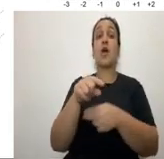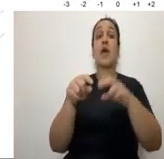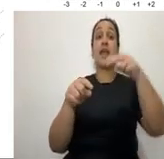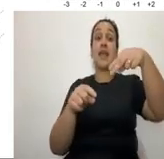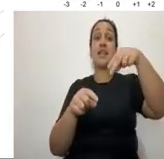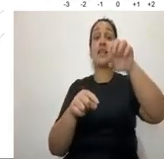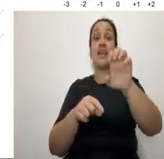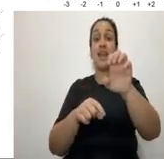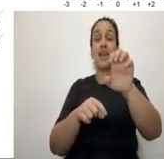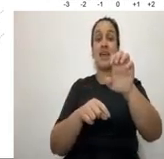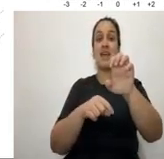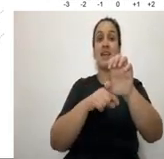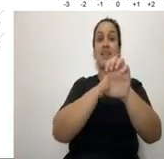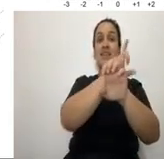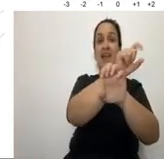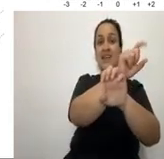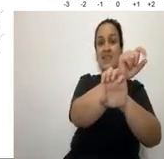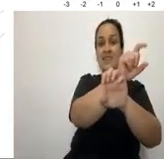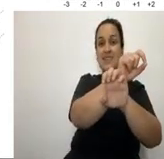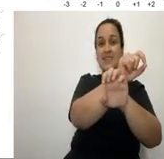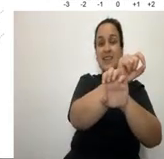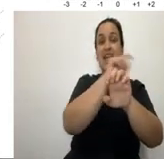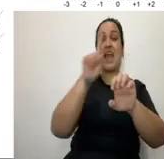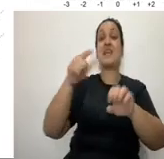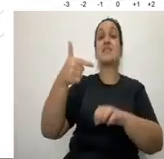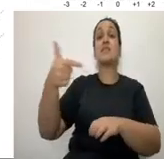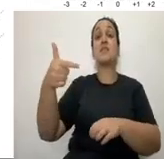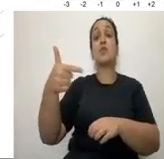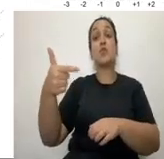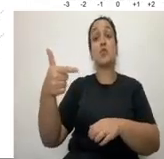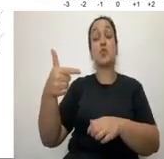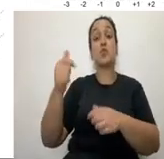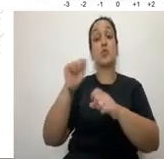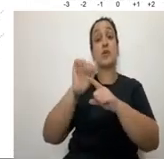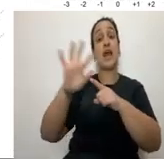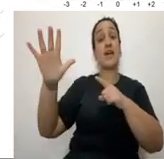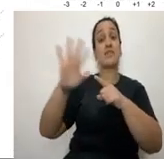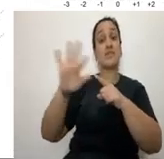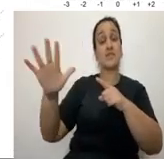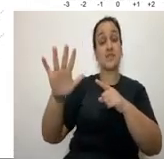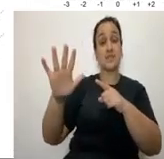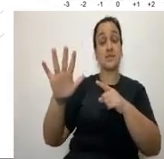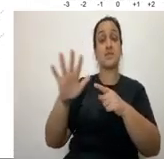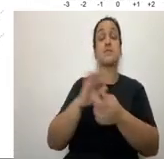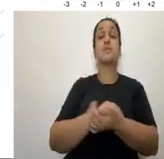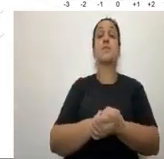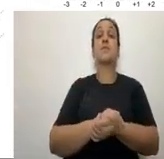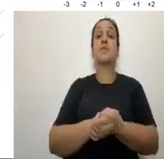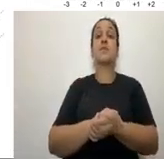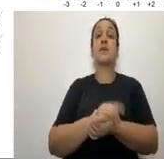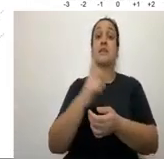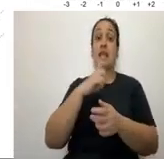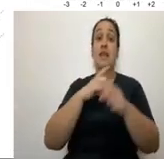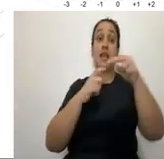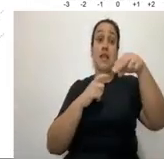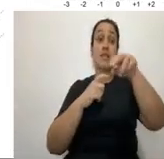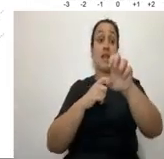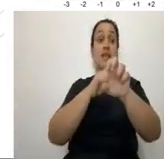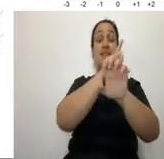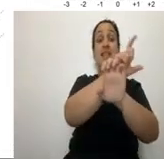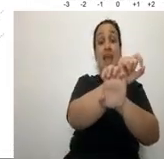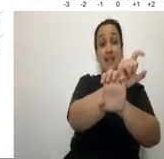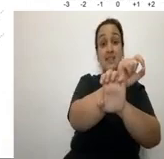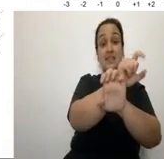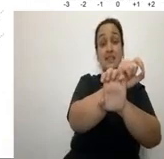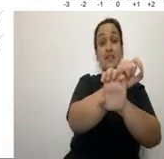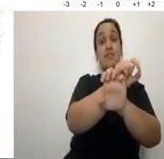é o neônio, que é o segundo gás nobre, né? Que é do segundo período da tabela. Ele tem número atômico